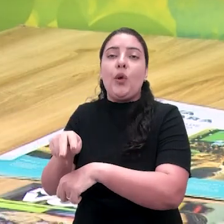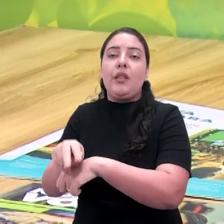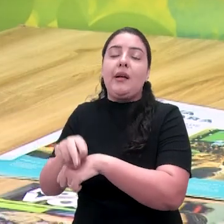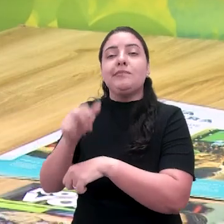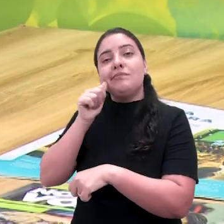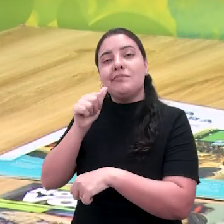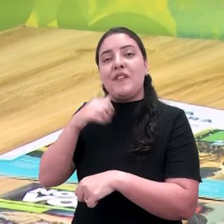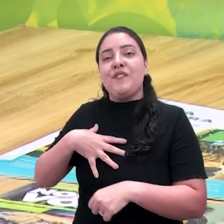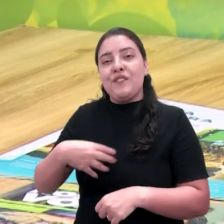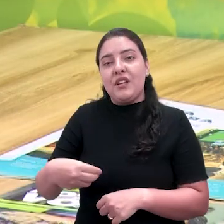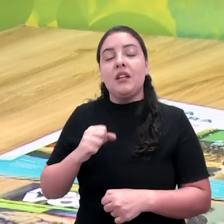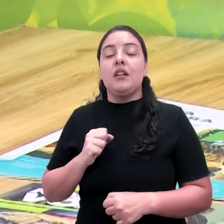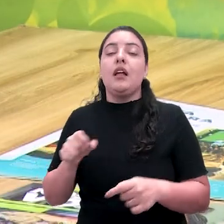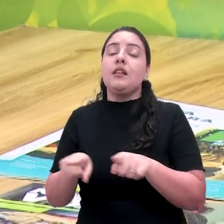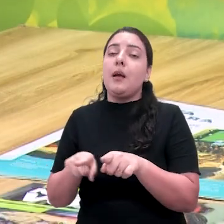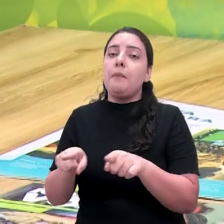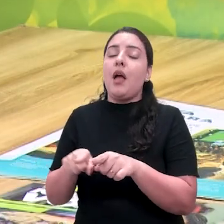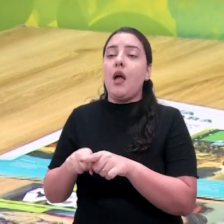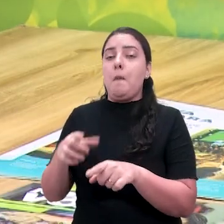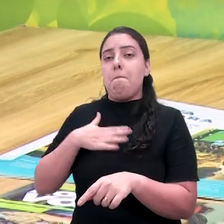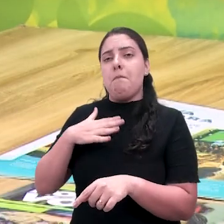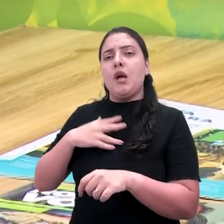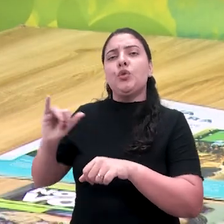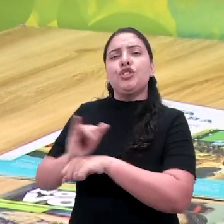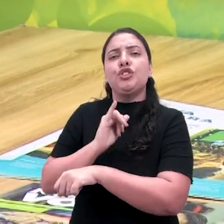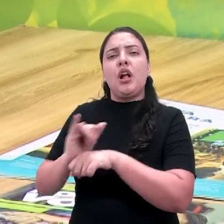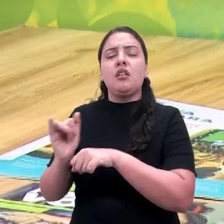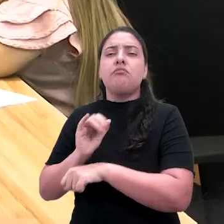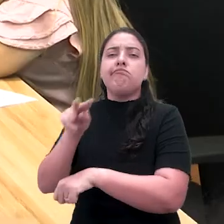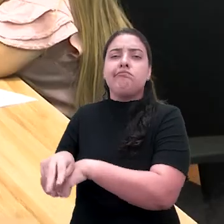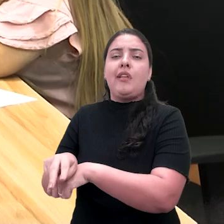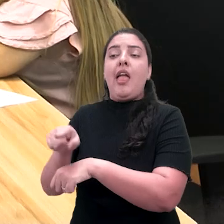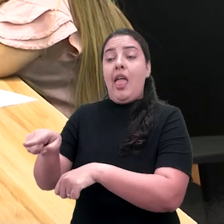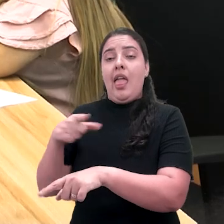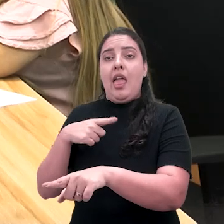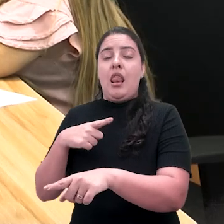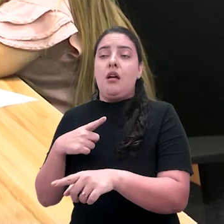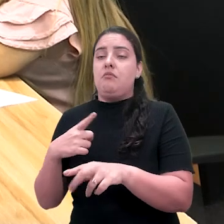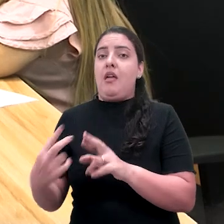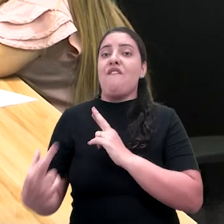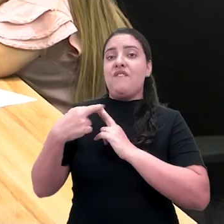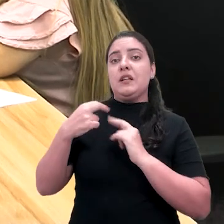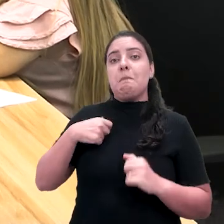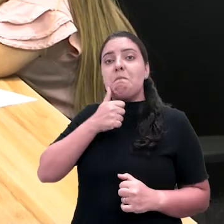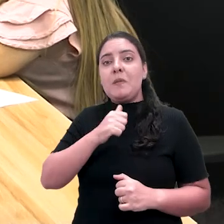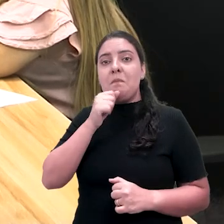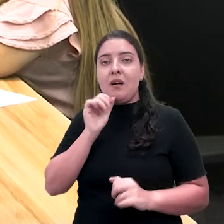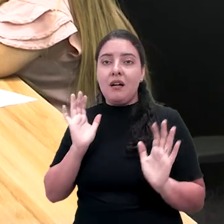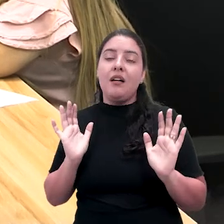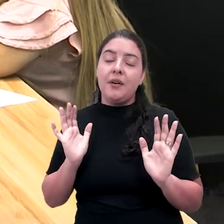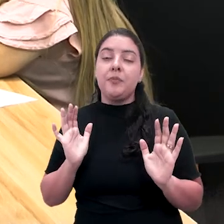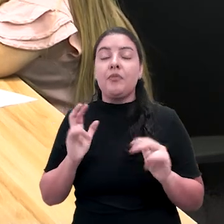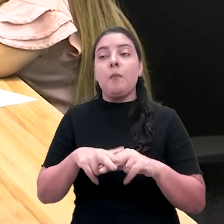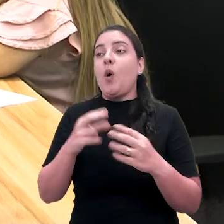ela. Mas também ir criando o meu jeito de cuidar para que ela me tenha como referência de mãe. Exatamente. Né? Então eu